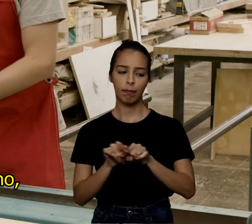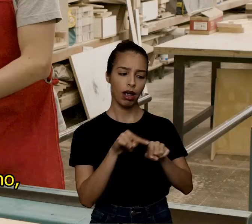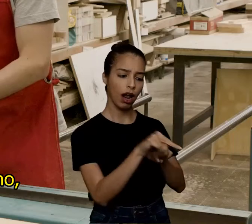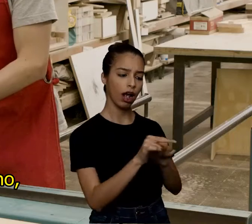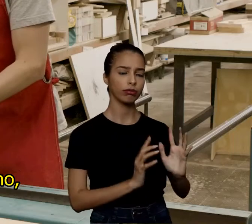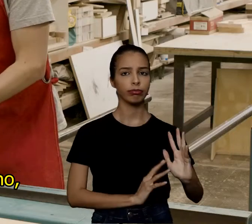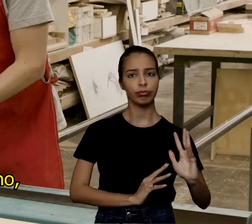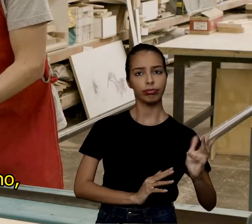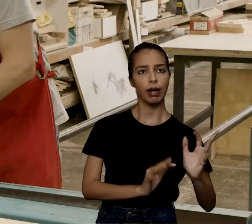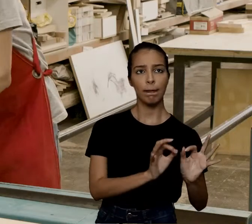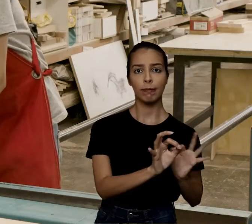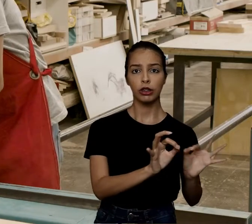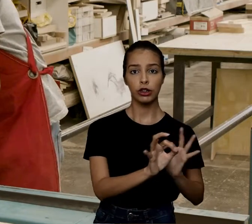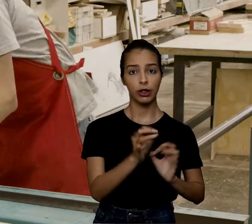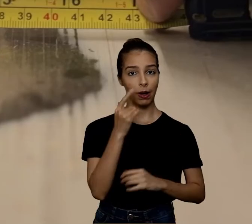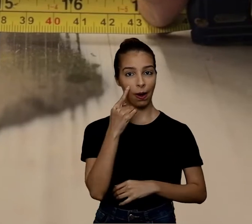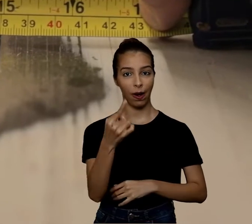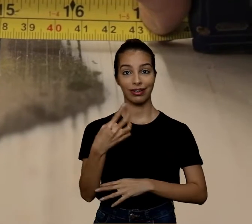é o lado esquerdo aqui.